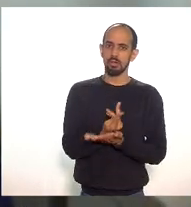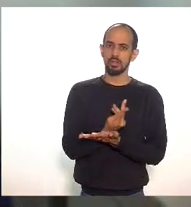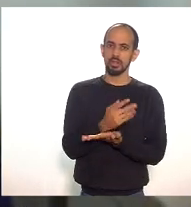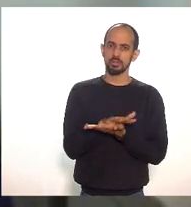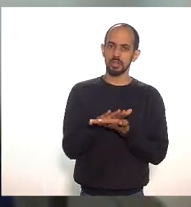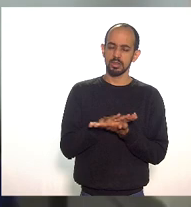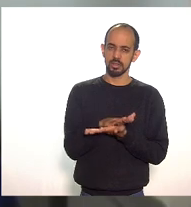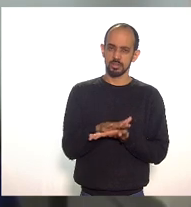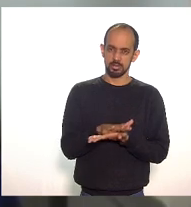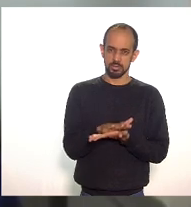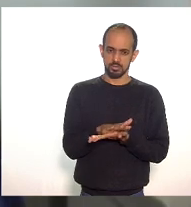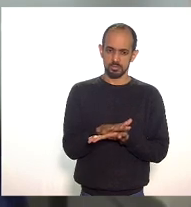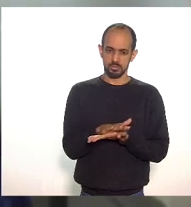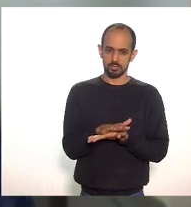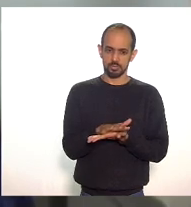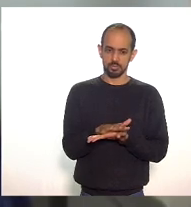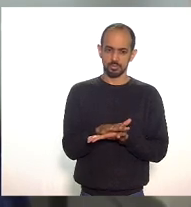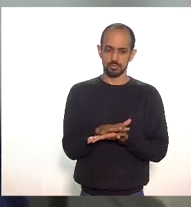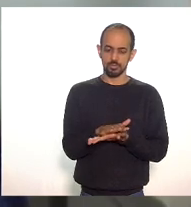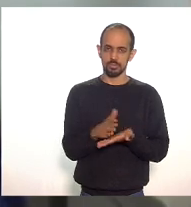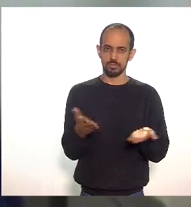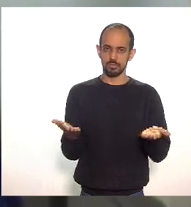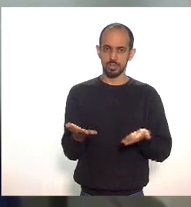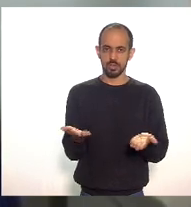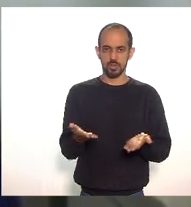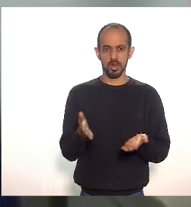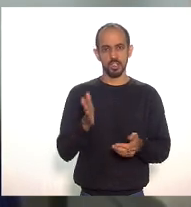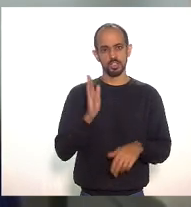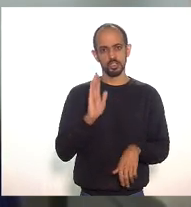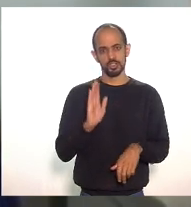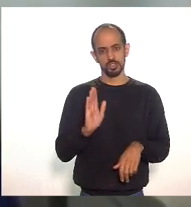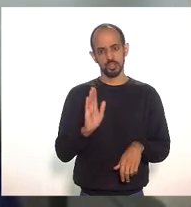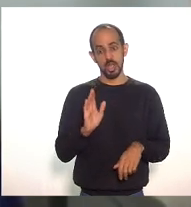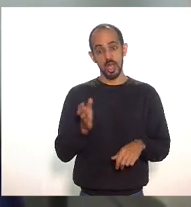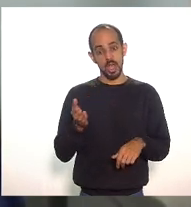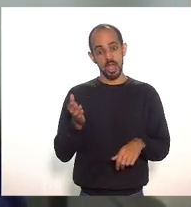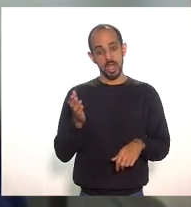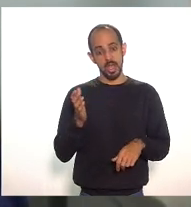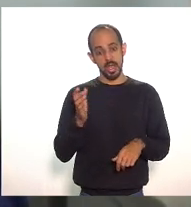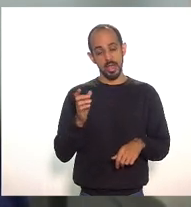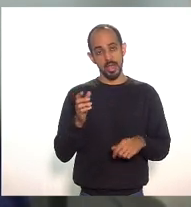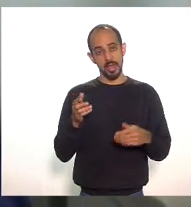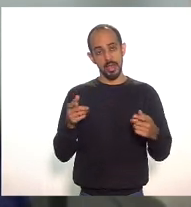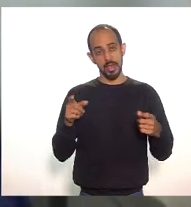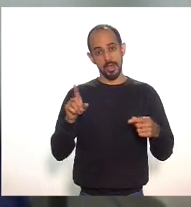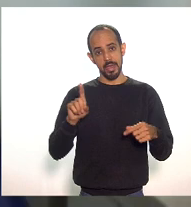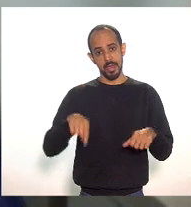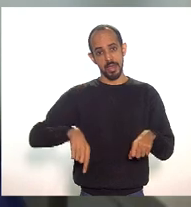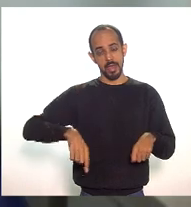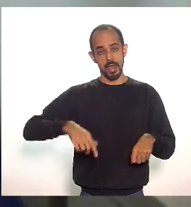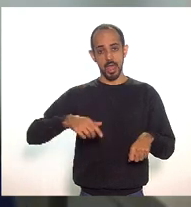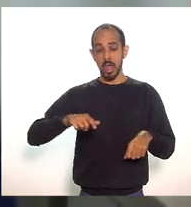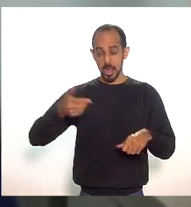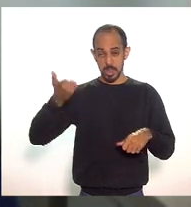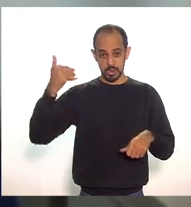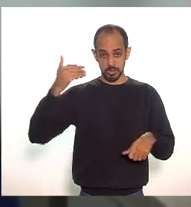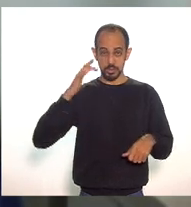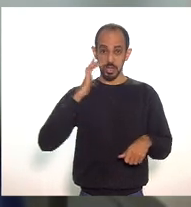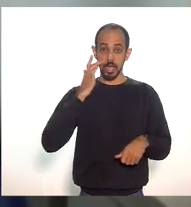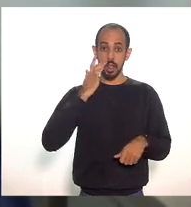o e passou a ser a Jóia da coroa do Ministério da economia